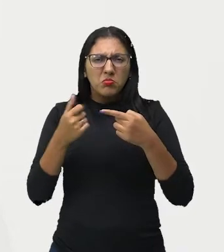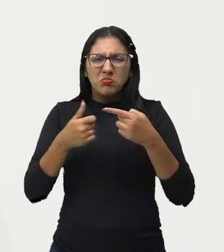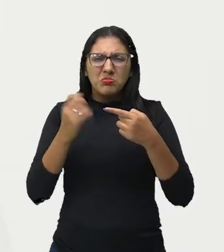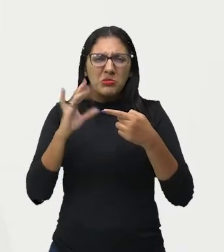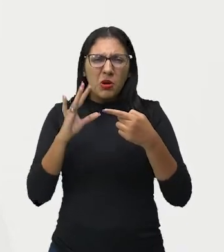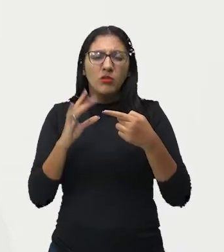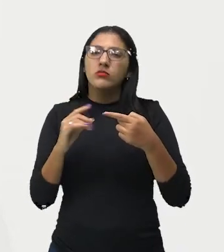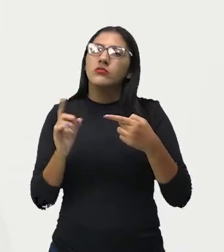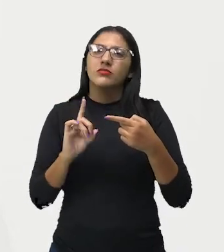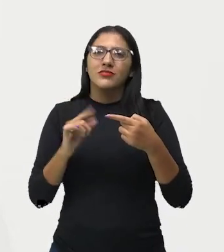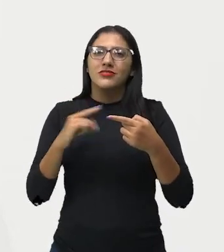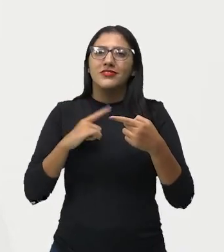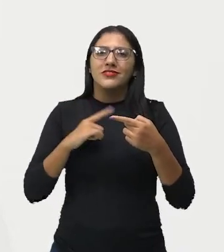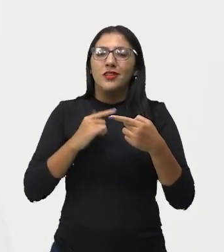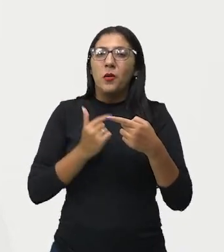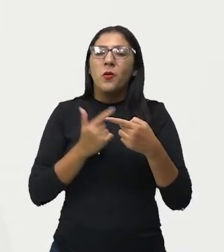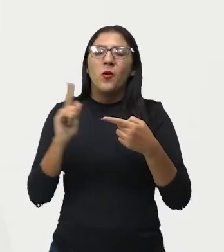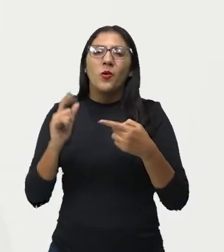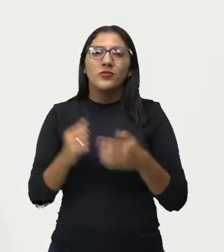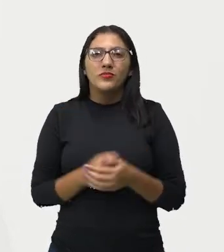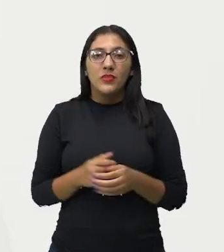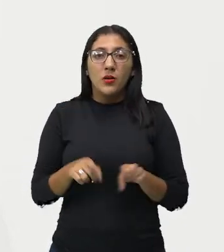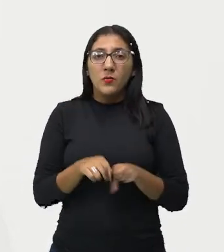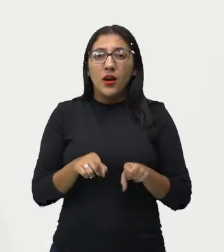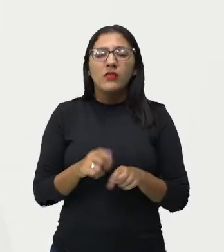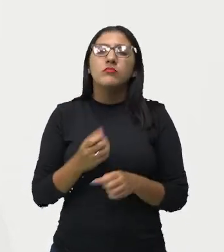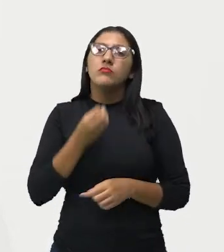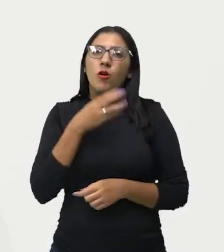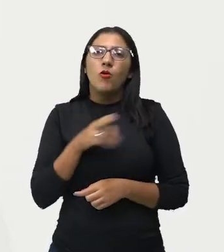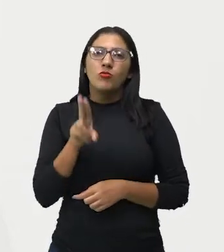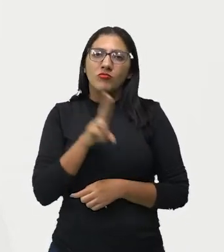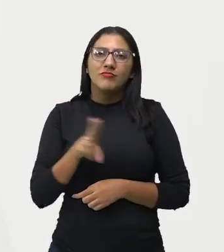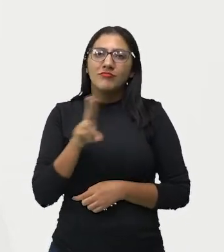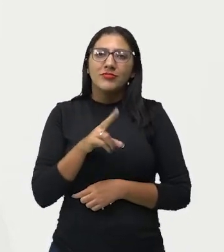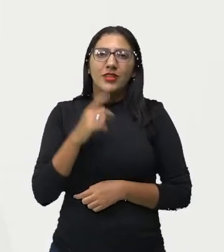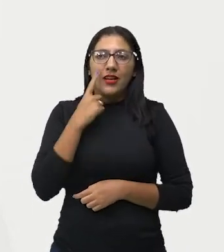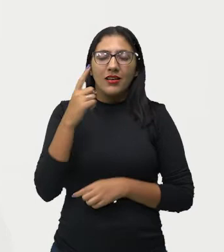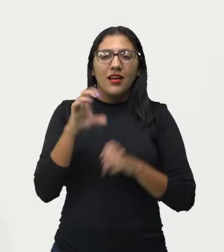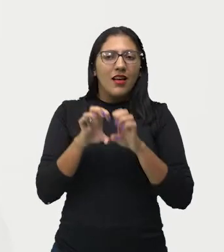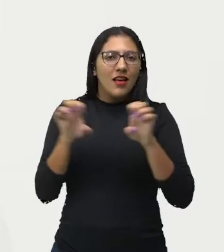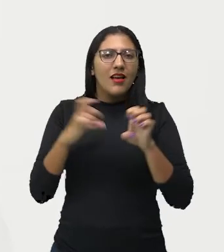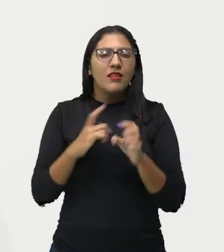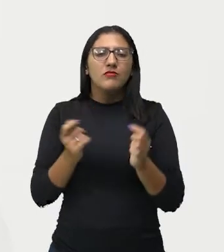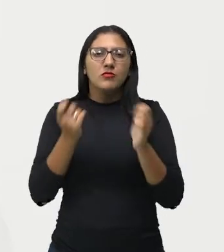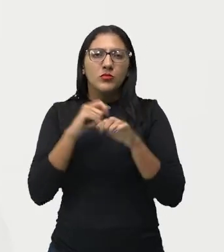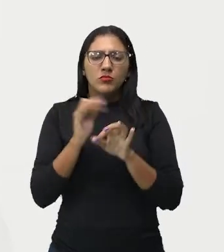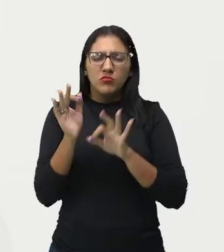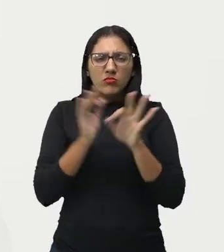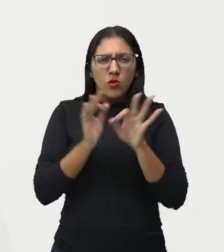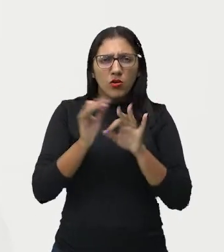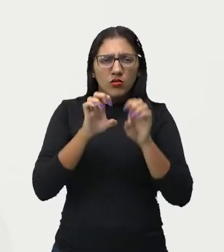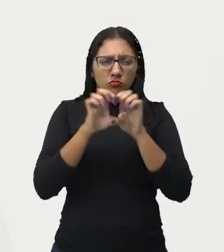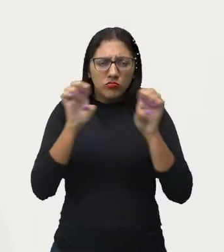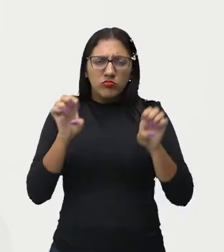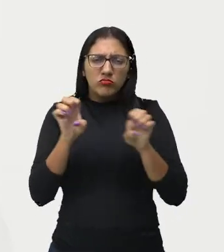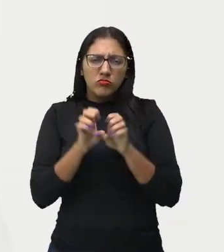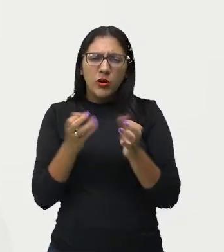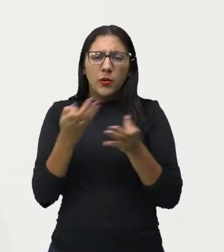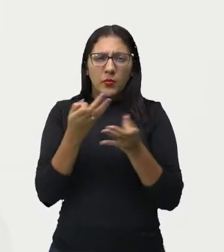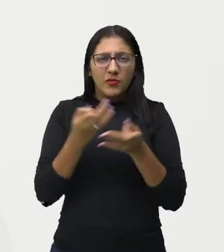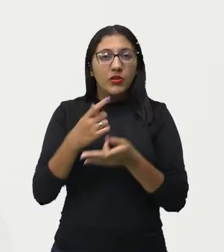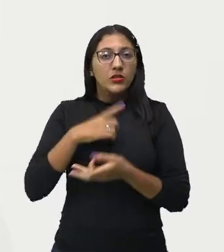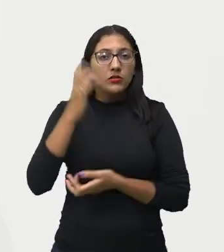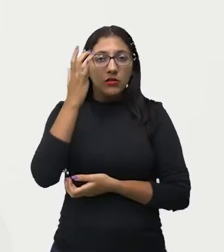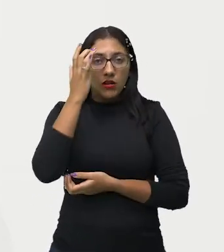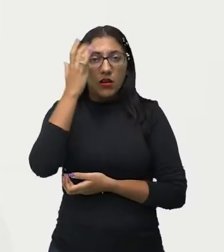gente calcular os juros, não, tá bom? É bom a gente usar a fórmula porque ela nos ajuda aí a estruturar o cálculo e